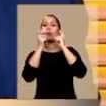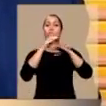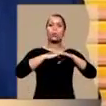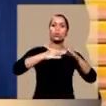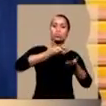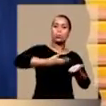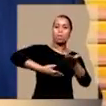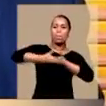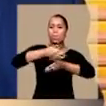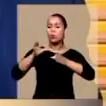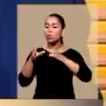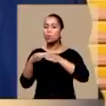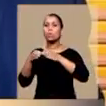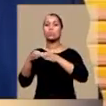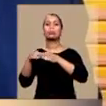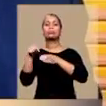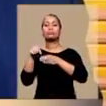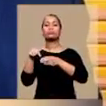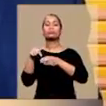com a